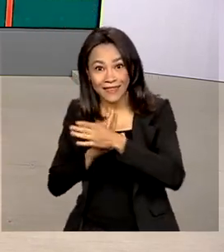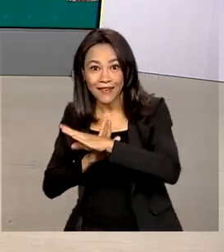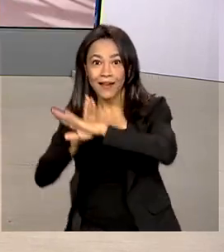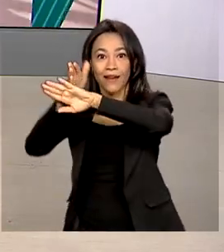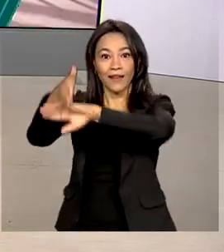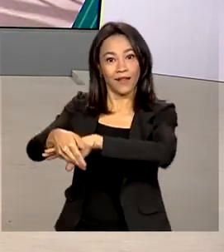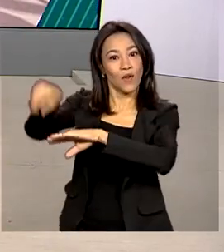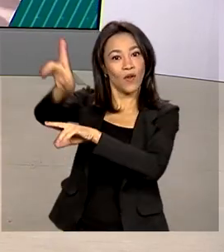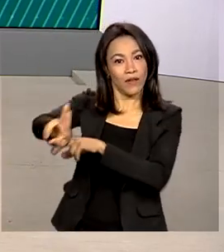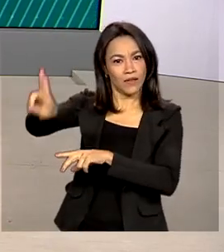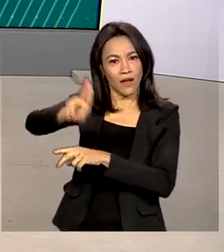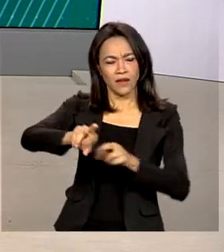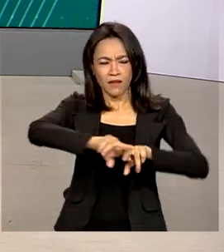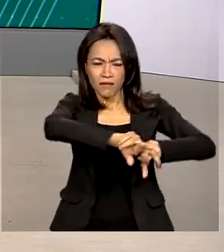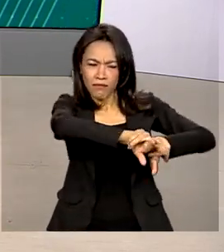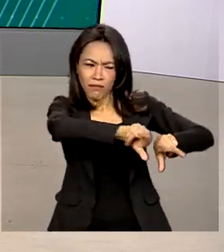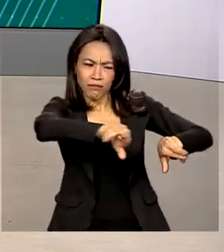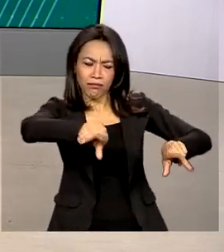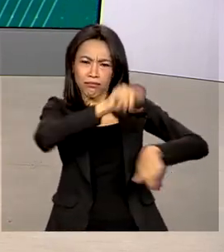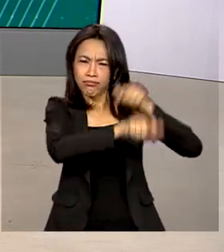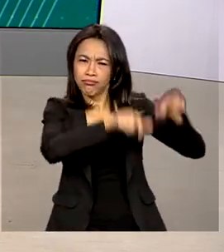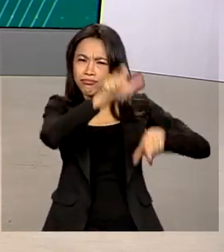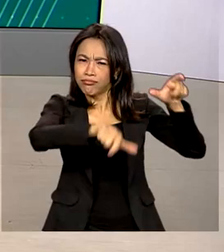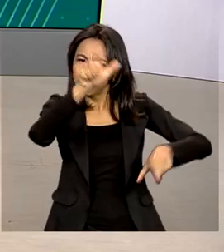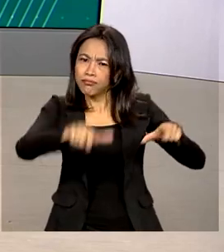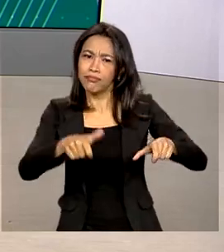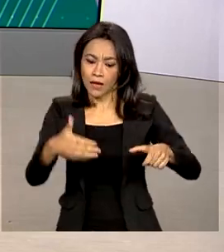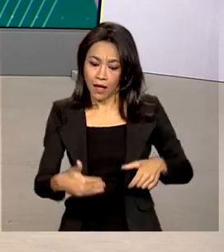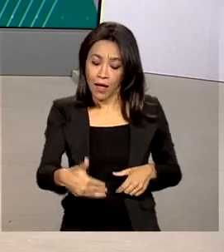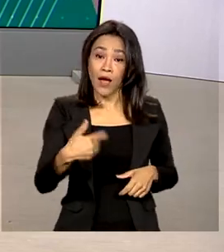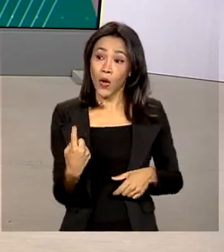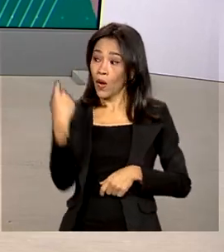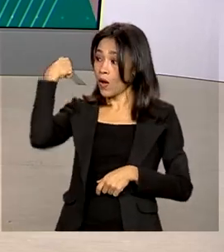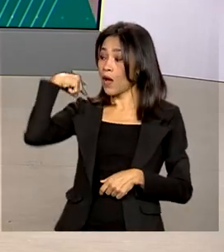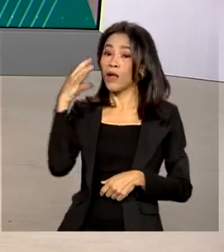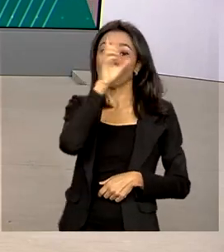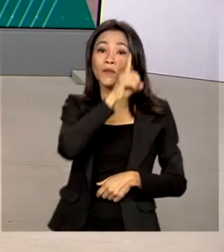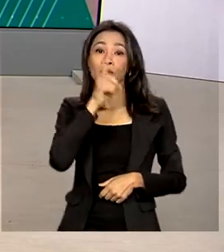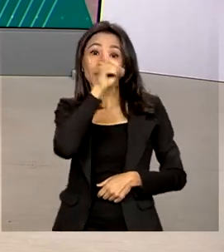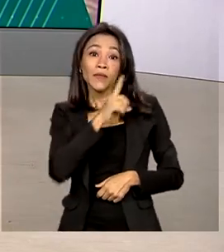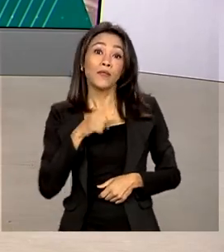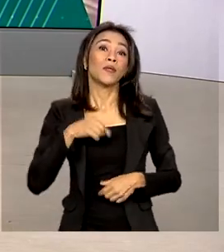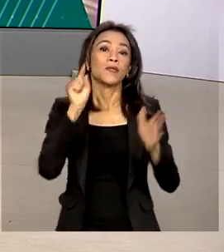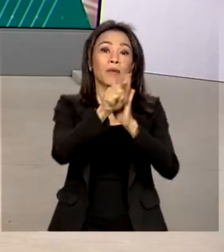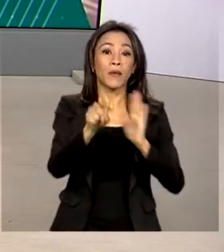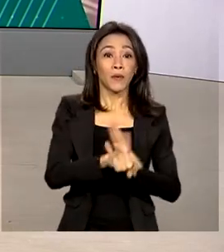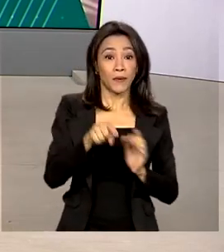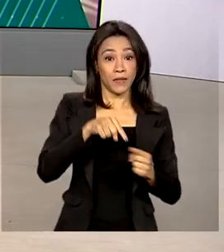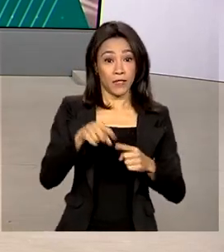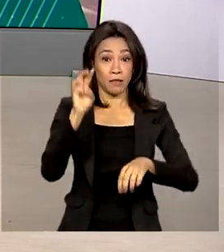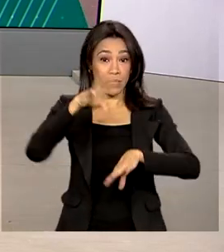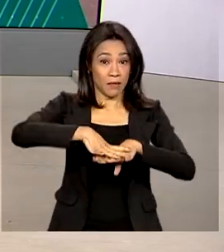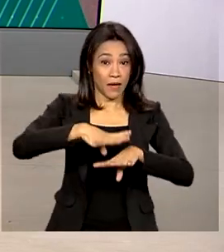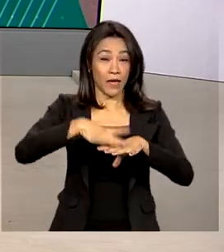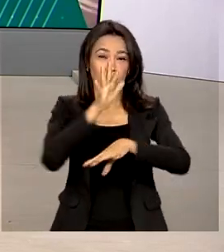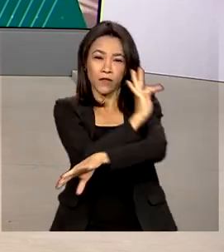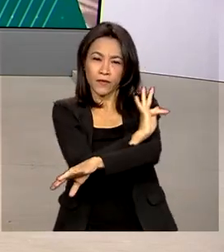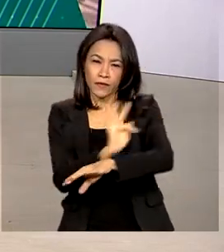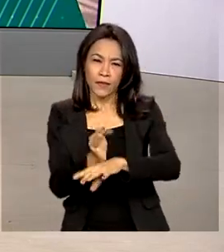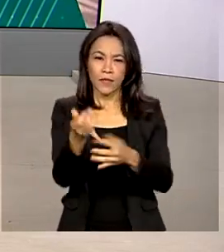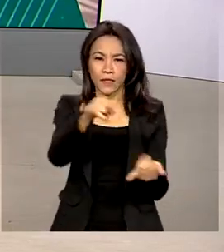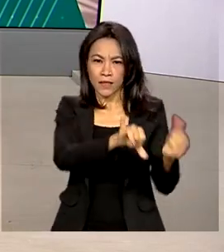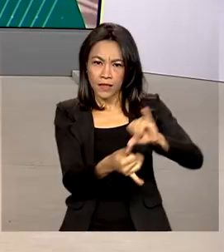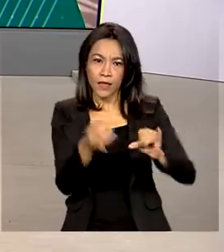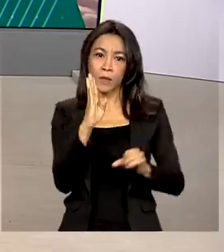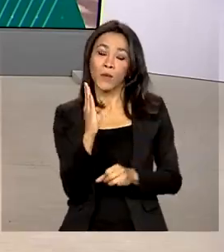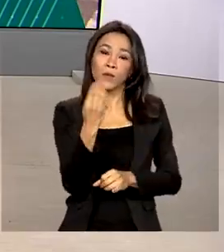superior, milhares de estudantes fizeram nesse domingo as questões objetivas de matemática, física, química e biologia